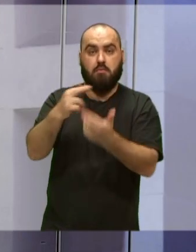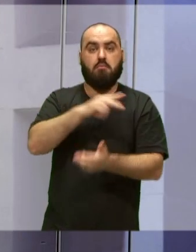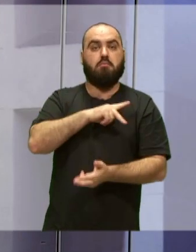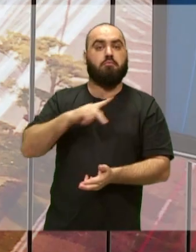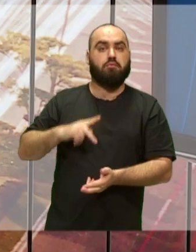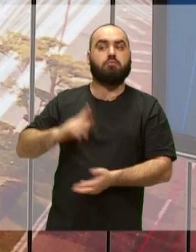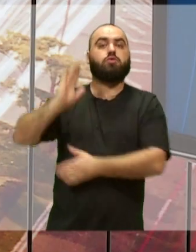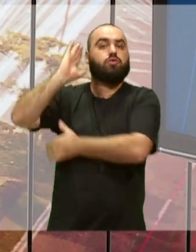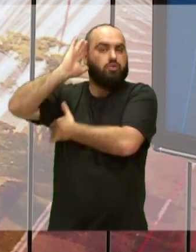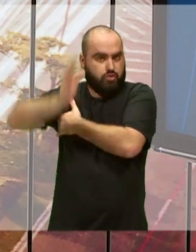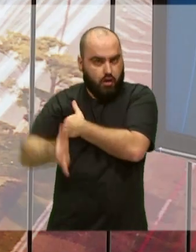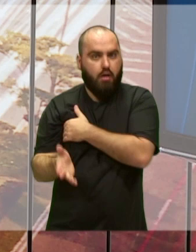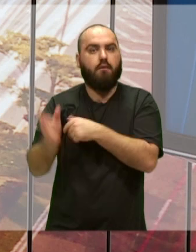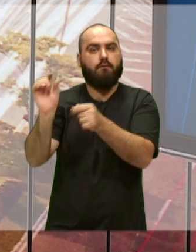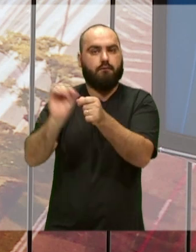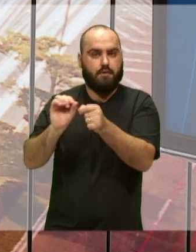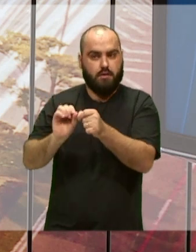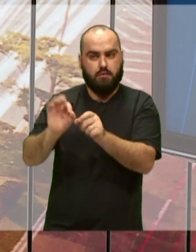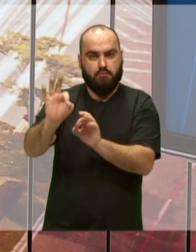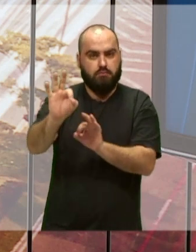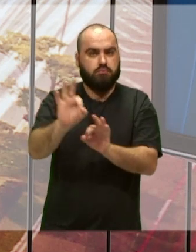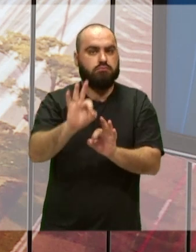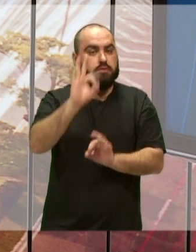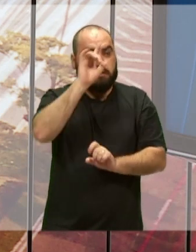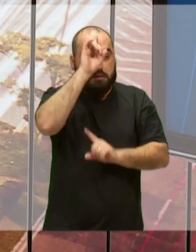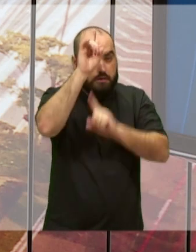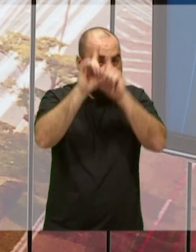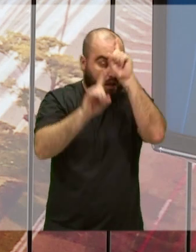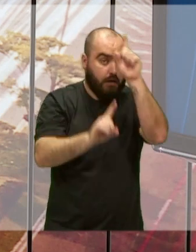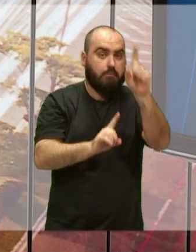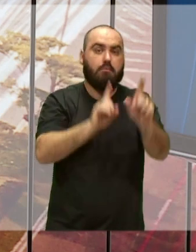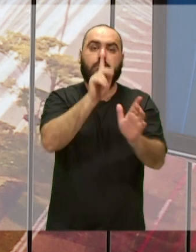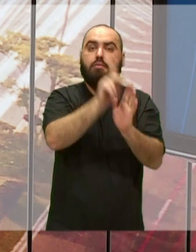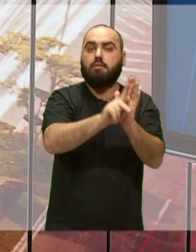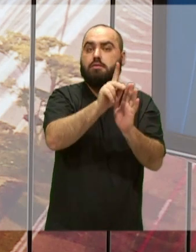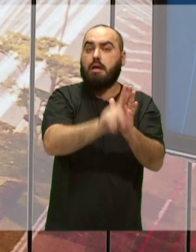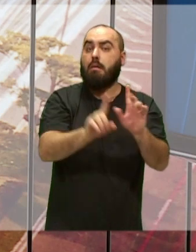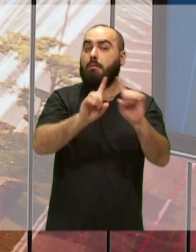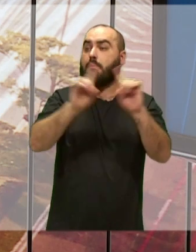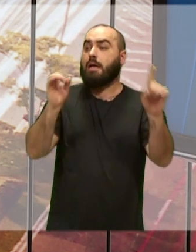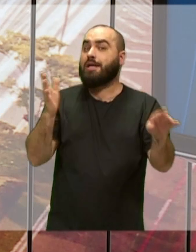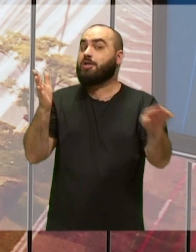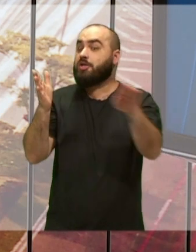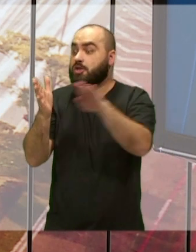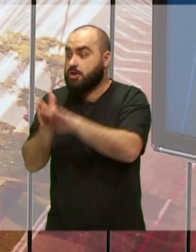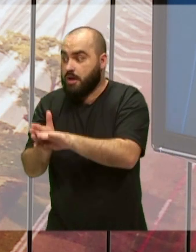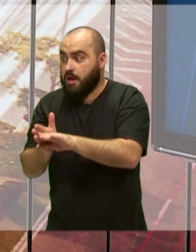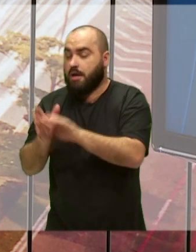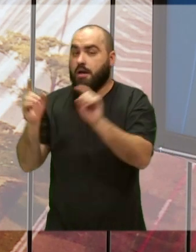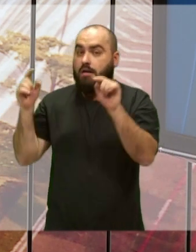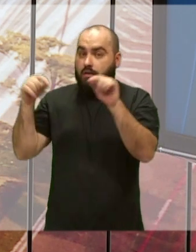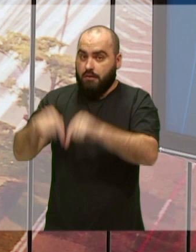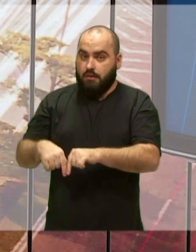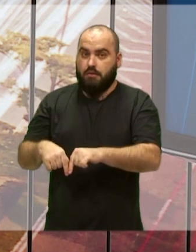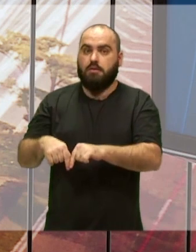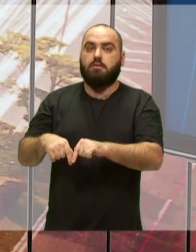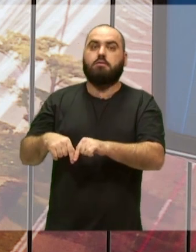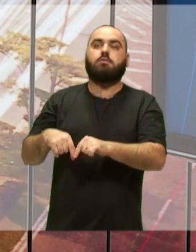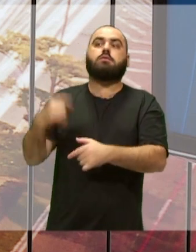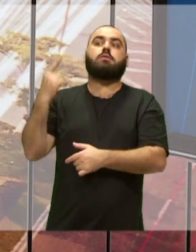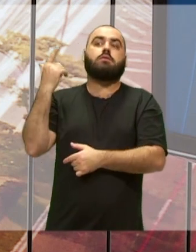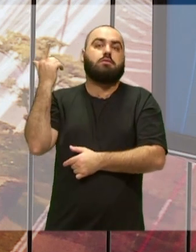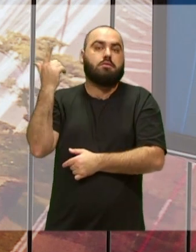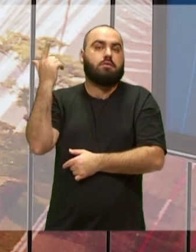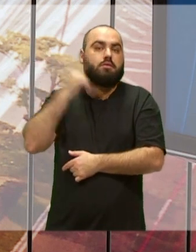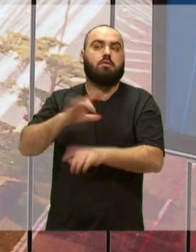realizadas já há uma ideia de projeto mas quando chegar aqui volta voltam todas as demandas